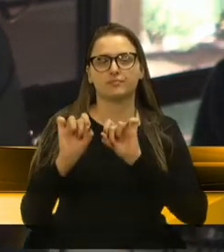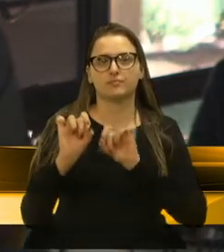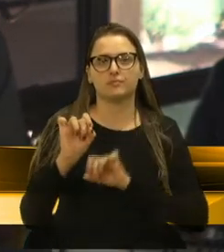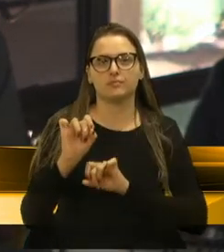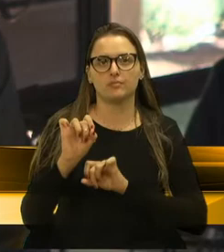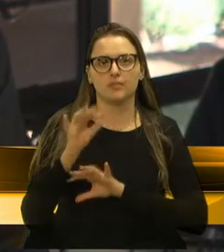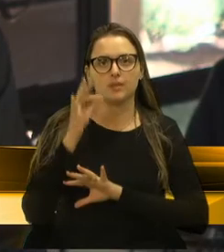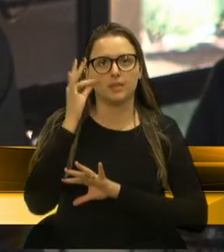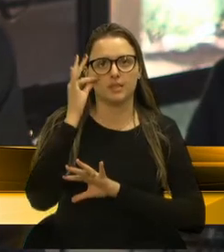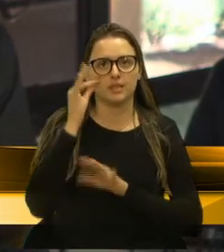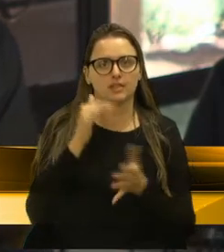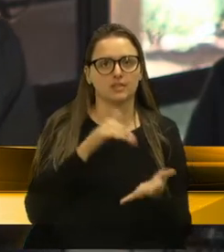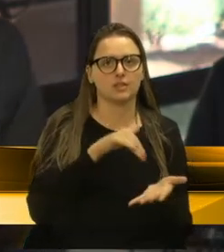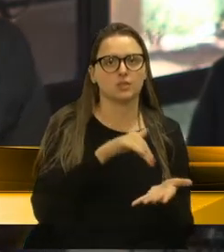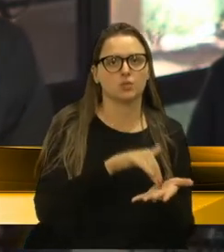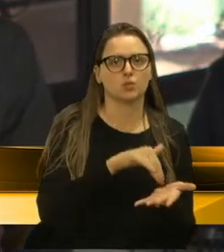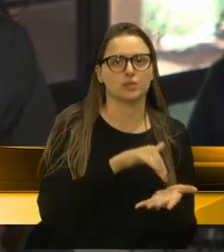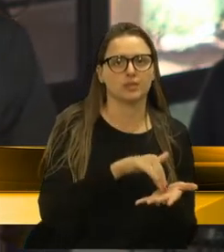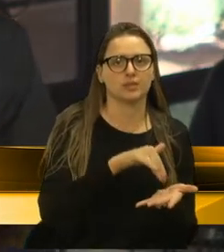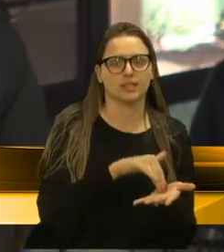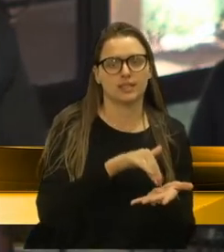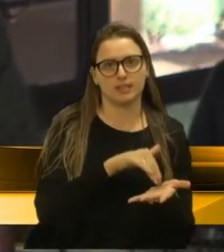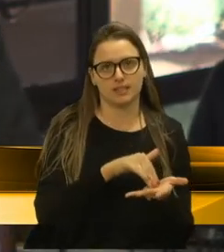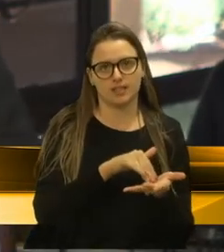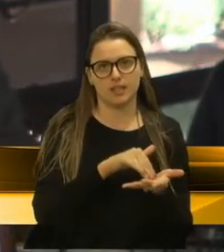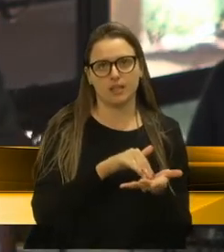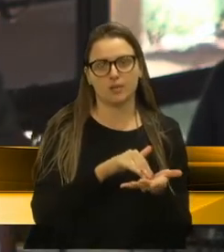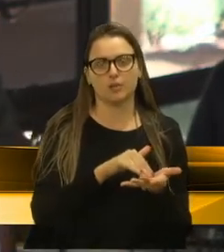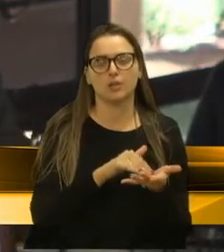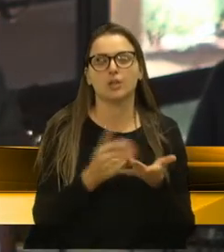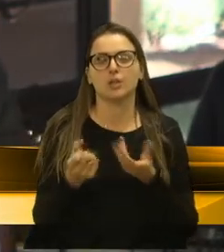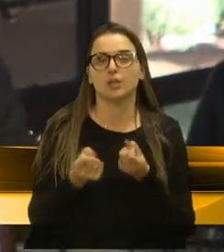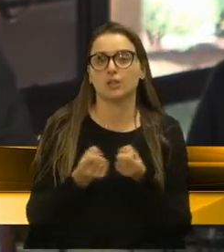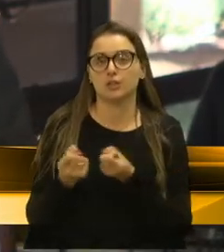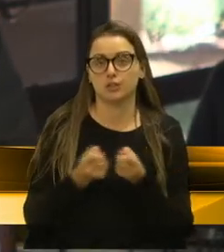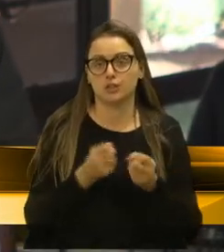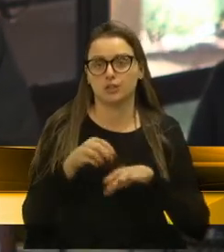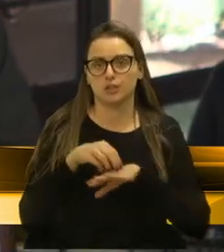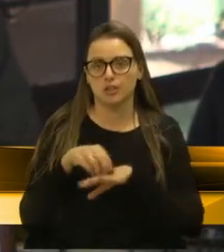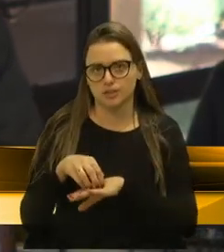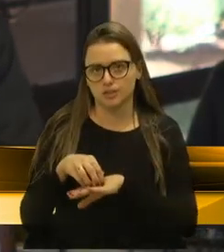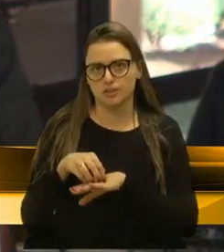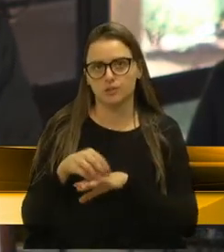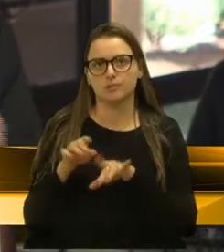Trânsito e o diretor da Visat na quinta-feira após a sessão.